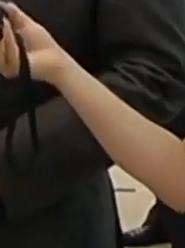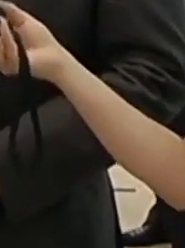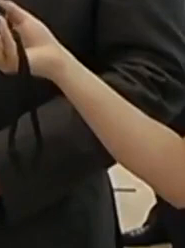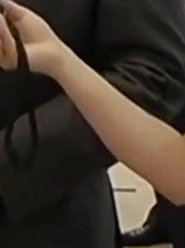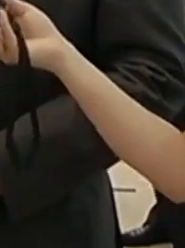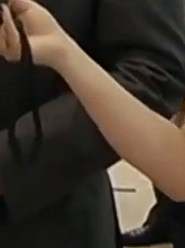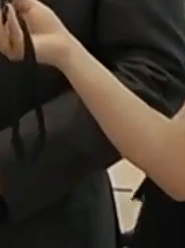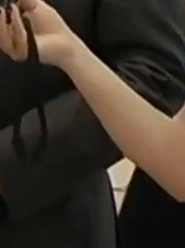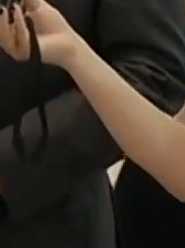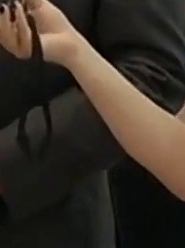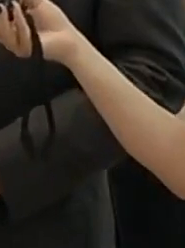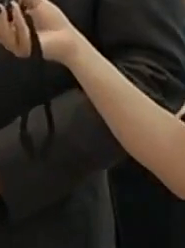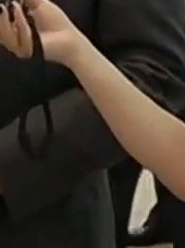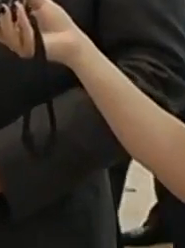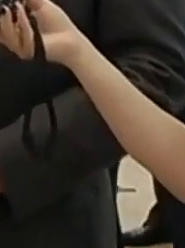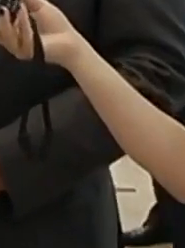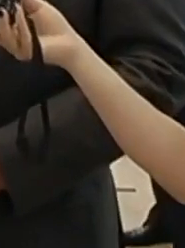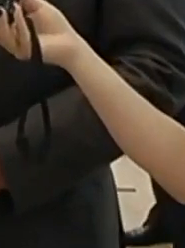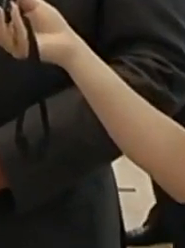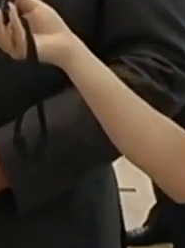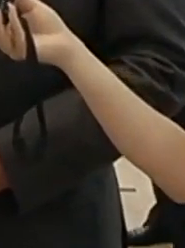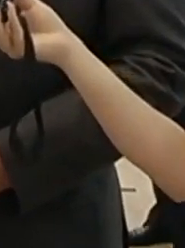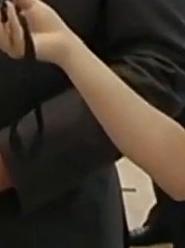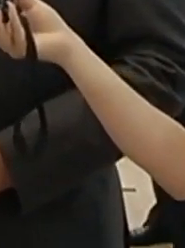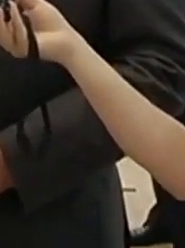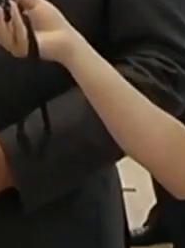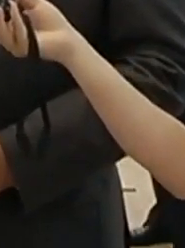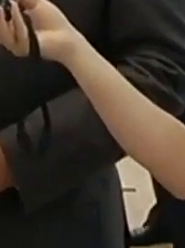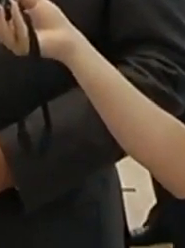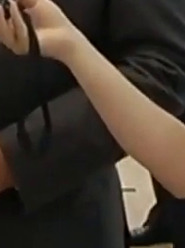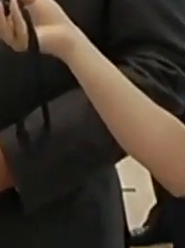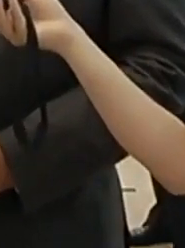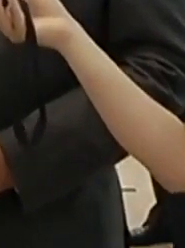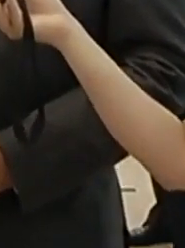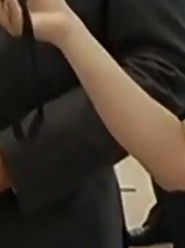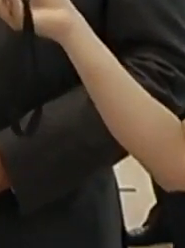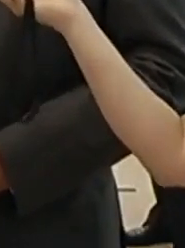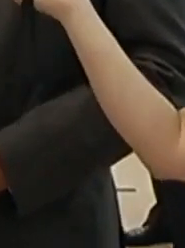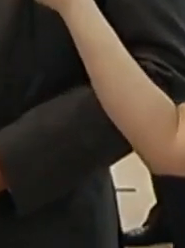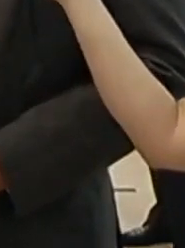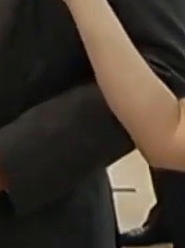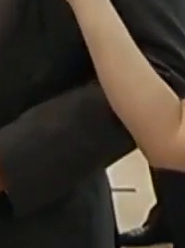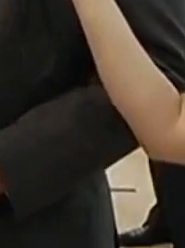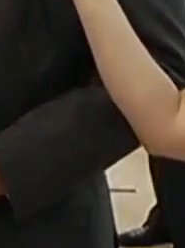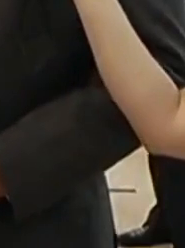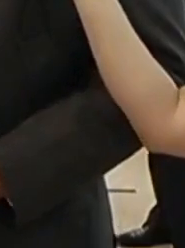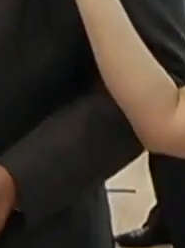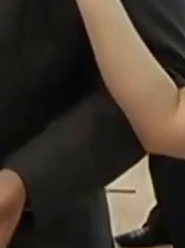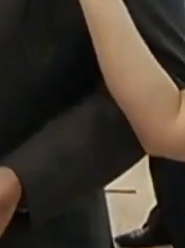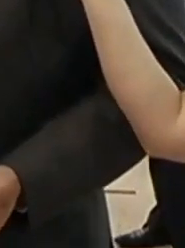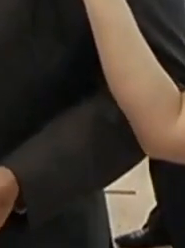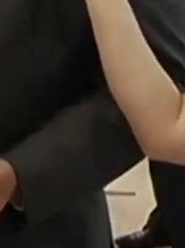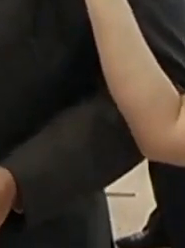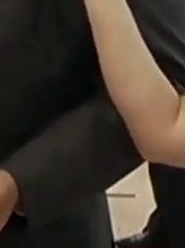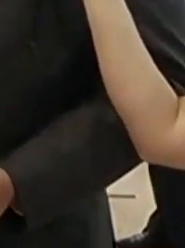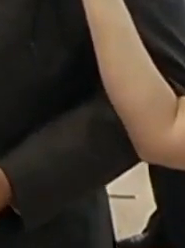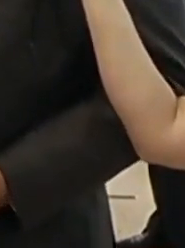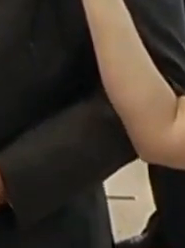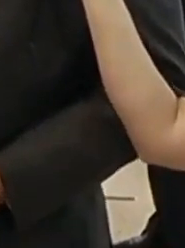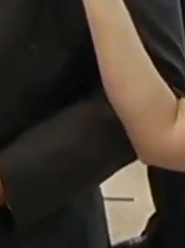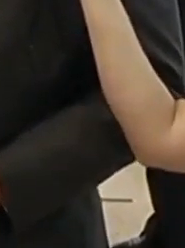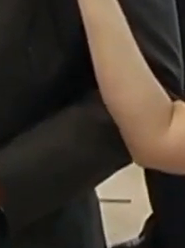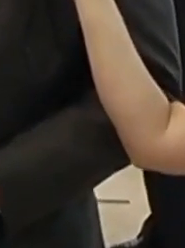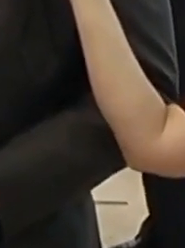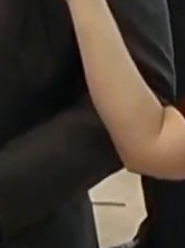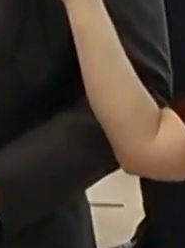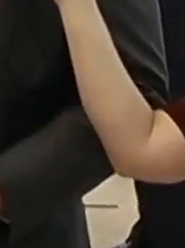que resultados que o senhor espera que esse gesto tenha junto ao restante dos deputados aqui na Assembleia de Minas? A primeira questão é de coerência. A